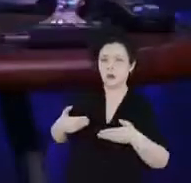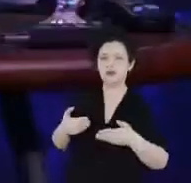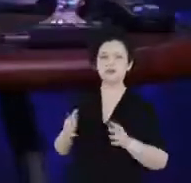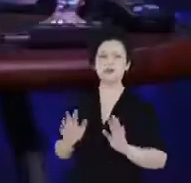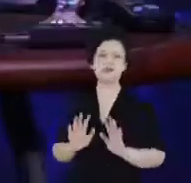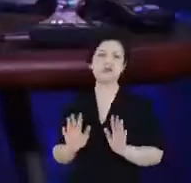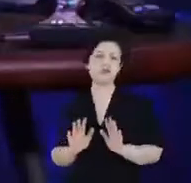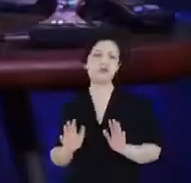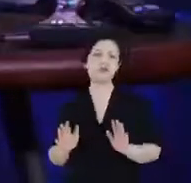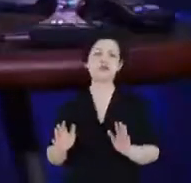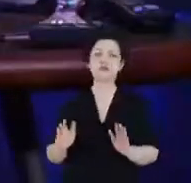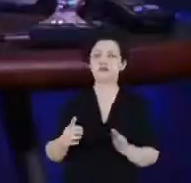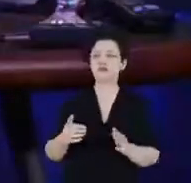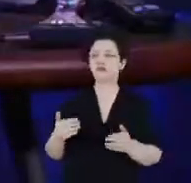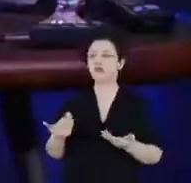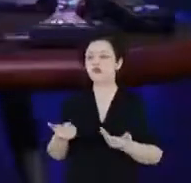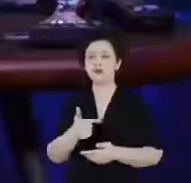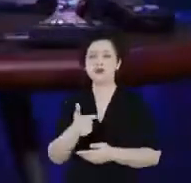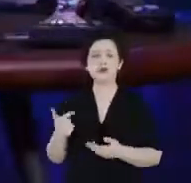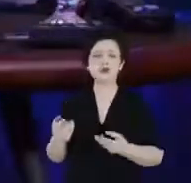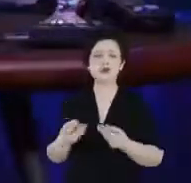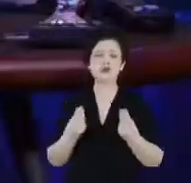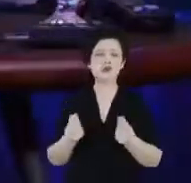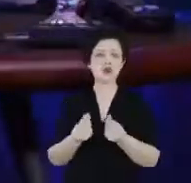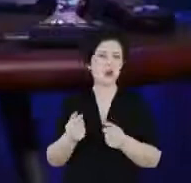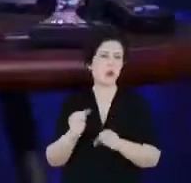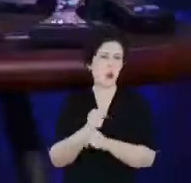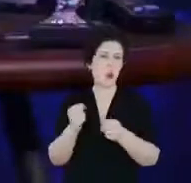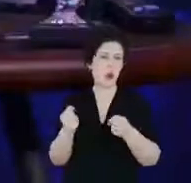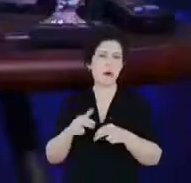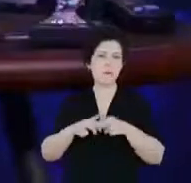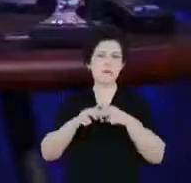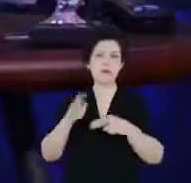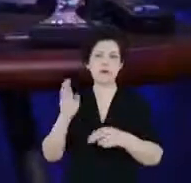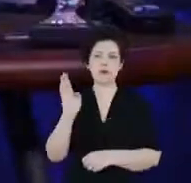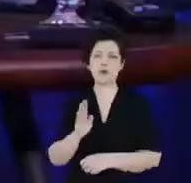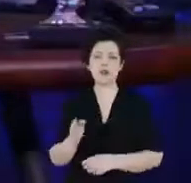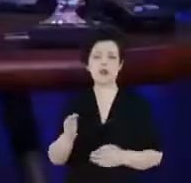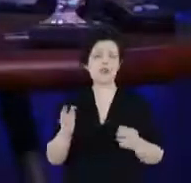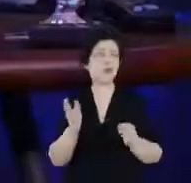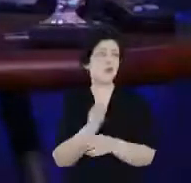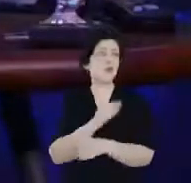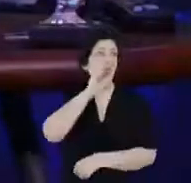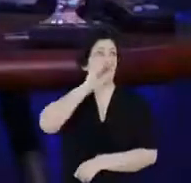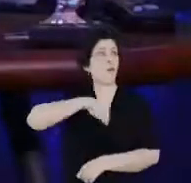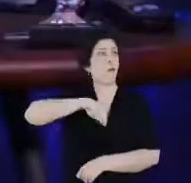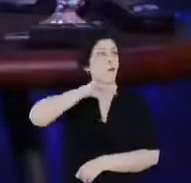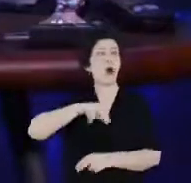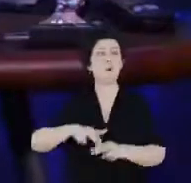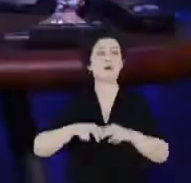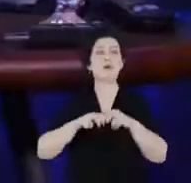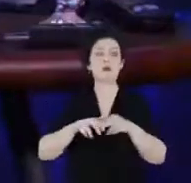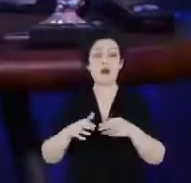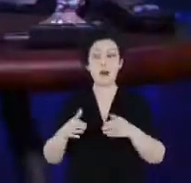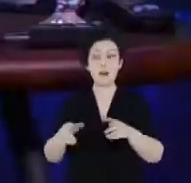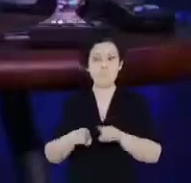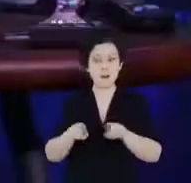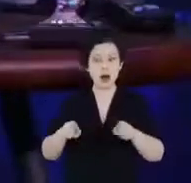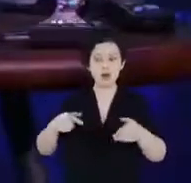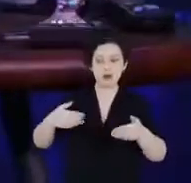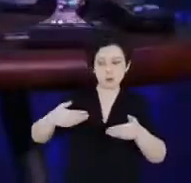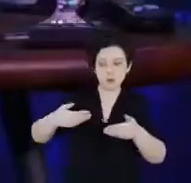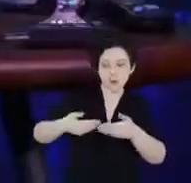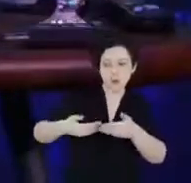apresentavam viabilidade, é por essa razão que o Brasil nunca prestou muita atenção nisso, mas a gente já tem visto